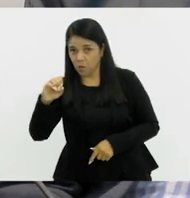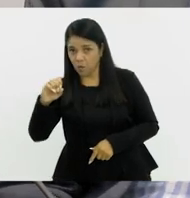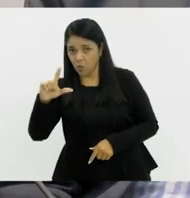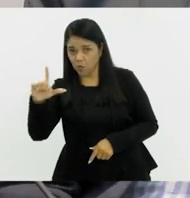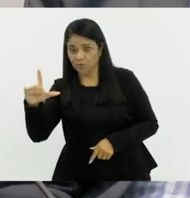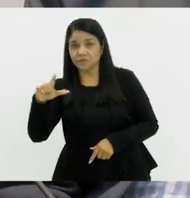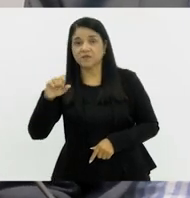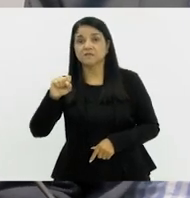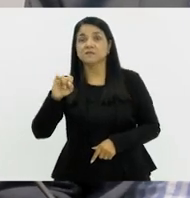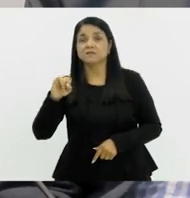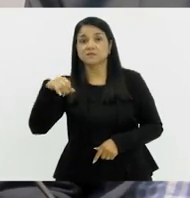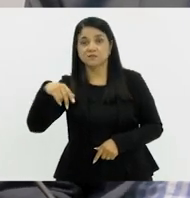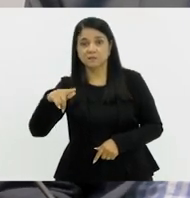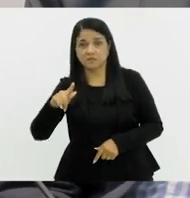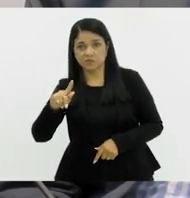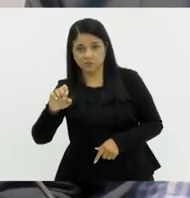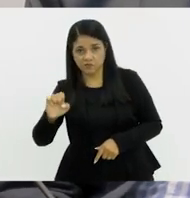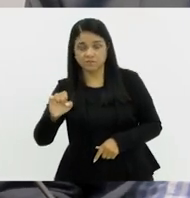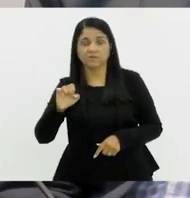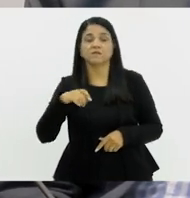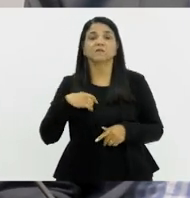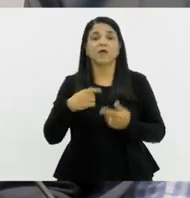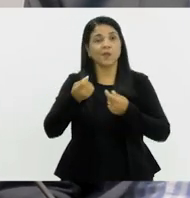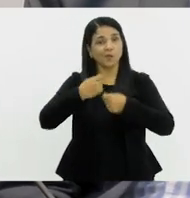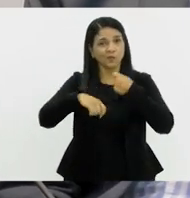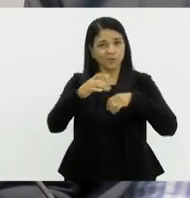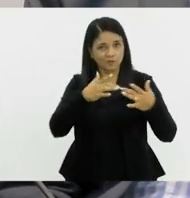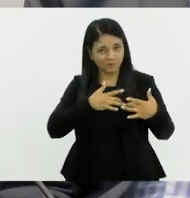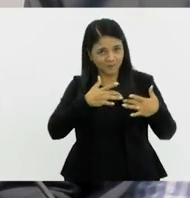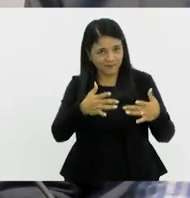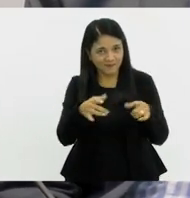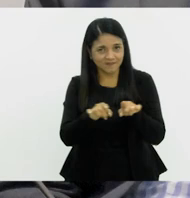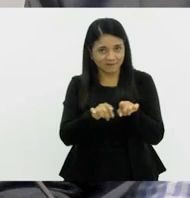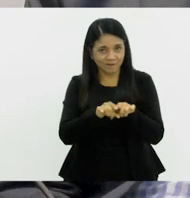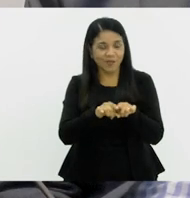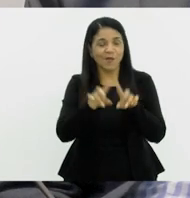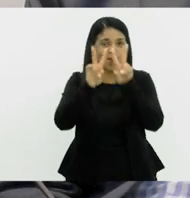Solidária. Então, esse é um tema que está acontecendo agora